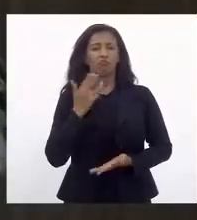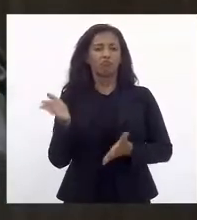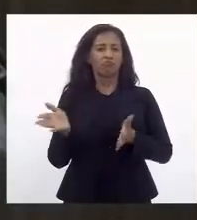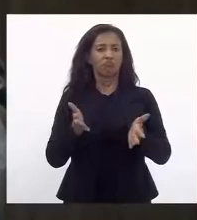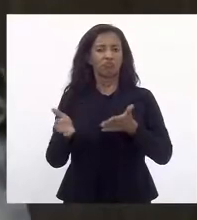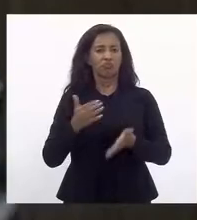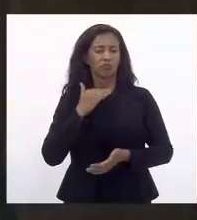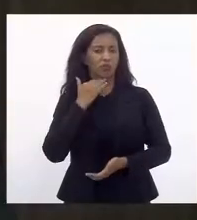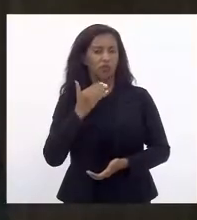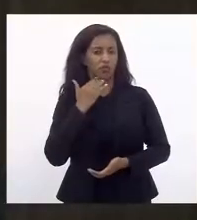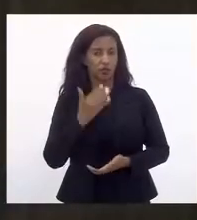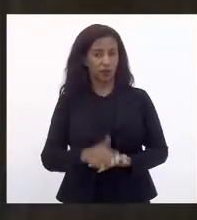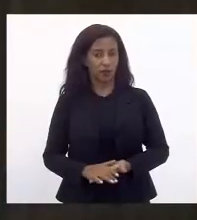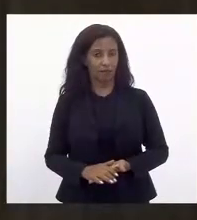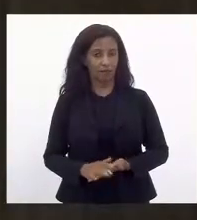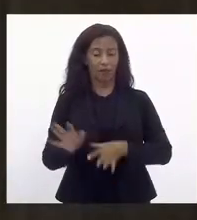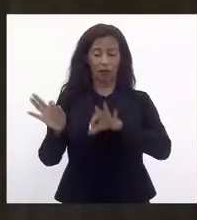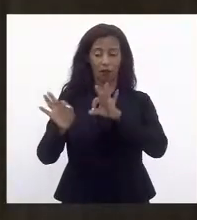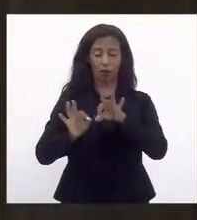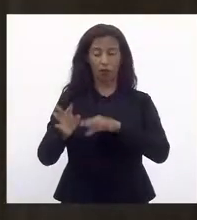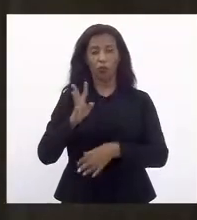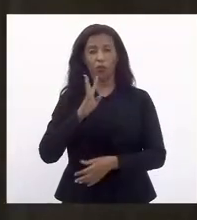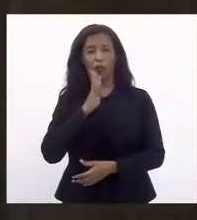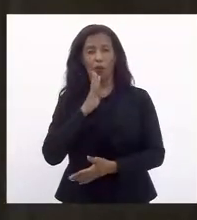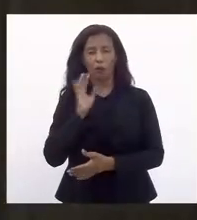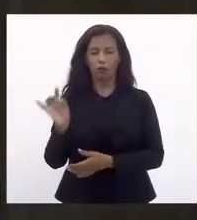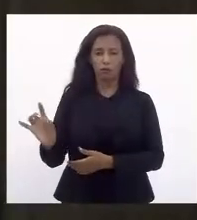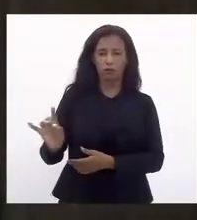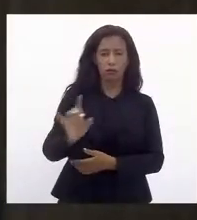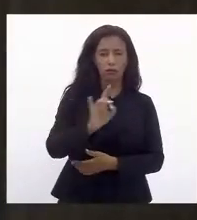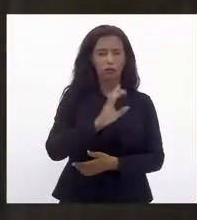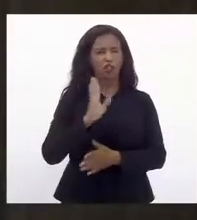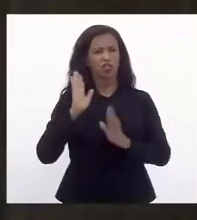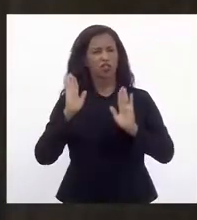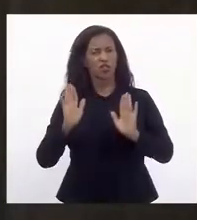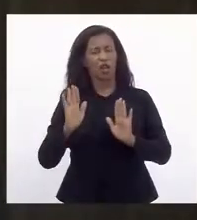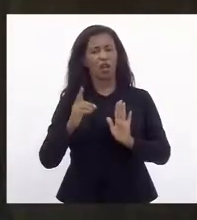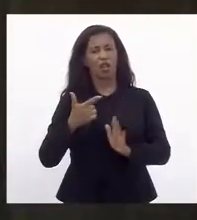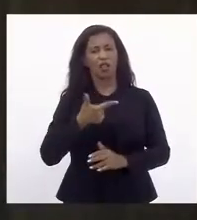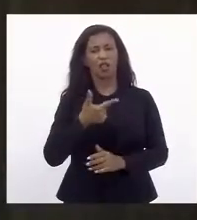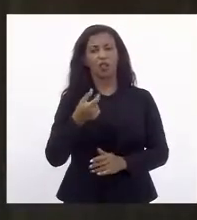nenhum. É um projeto que eu conheço vocês, a gente já está desde